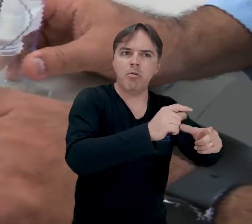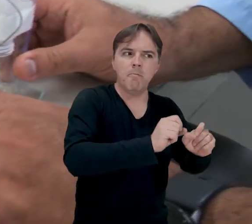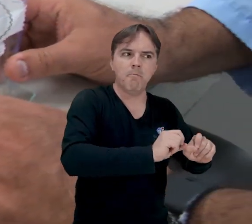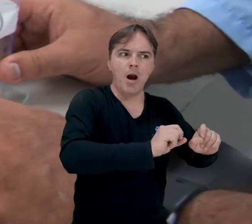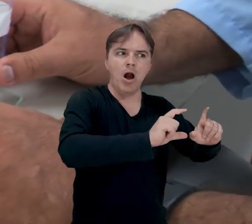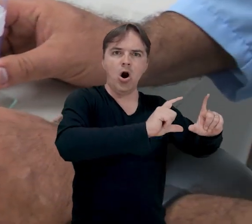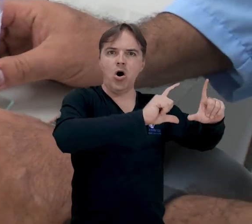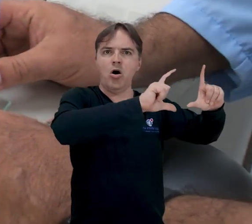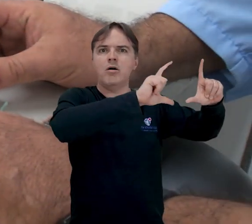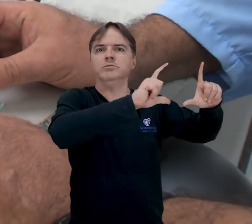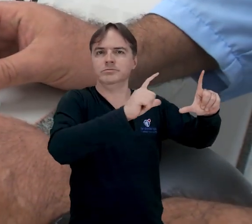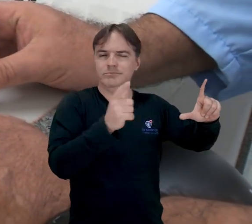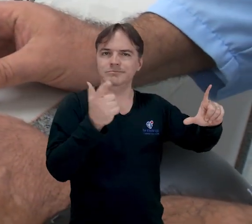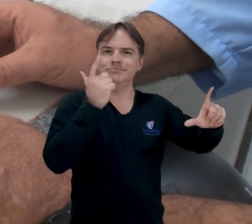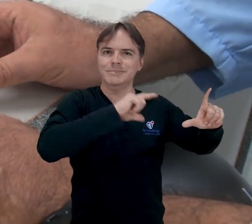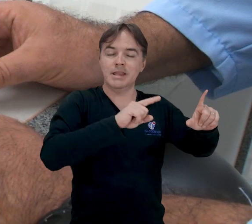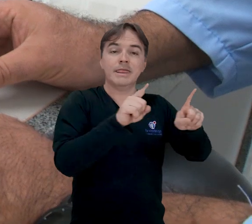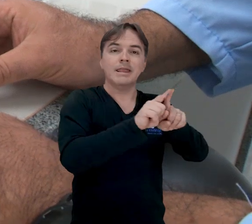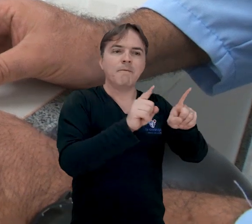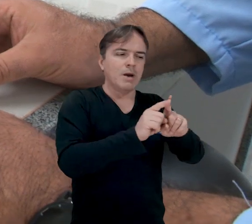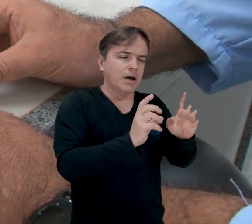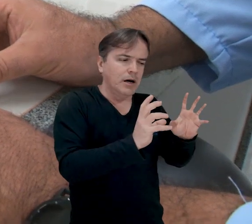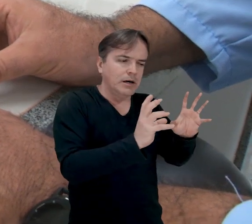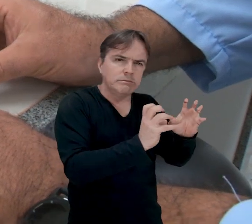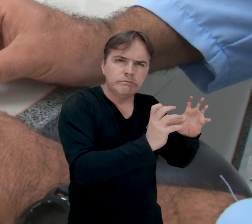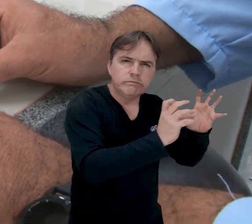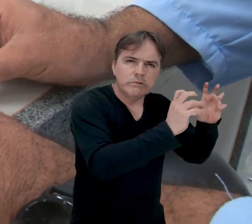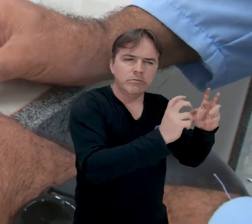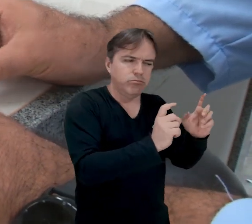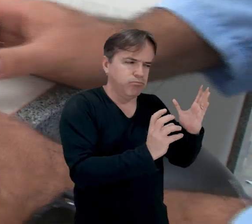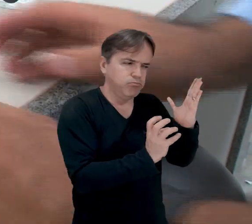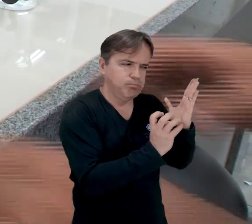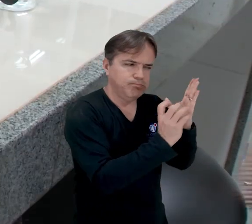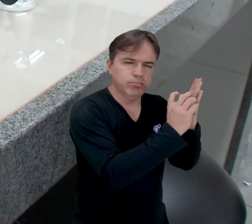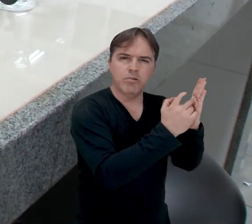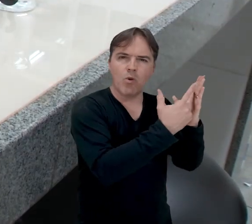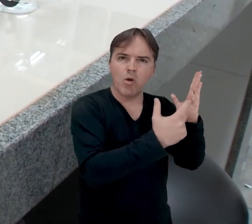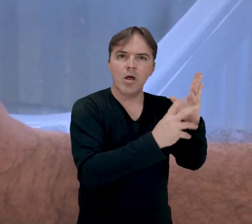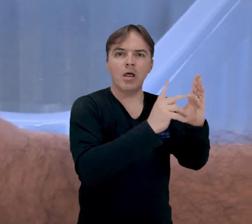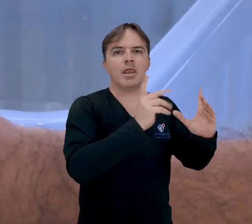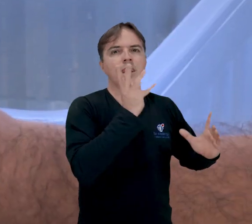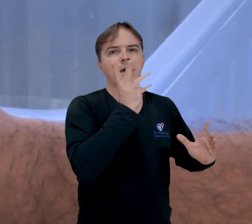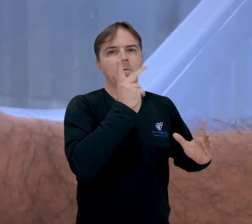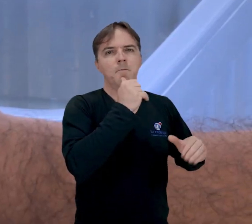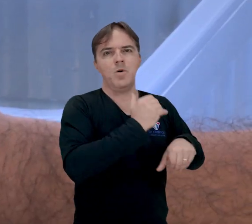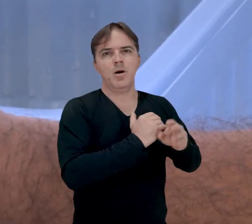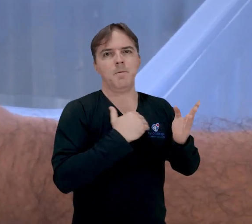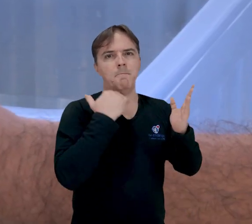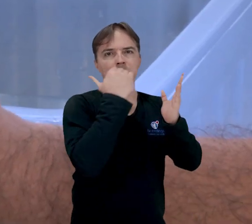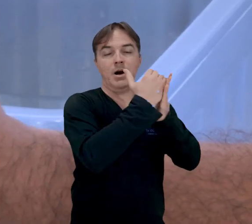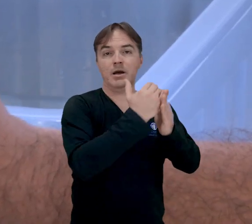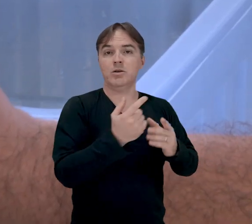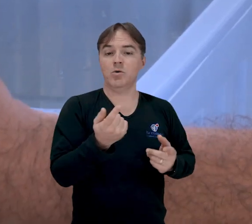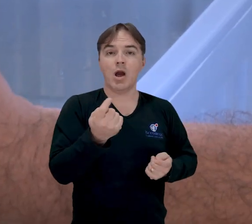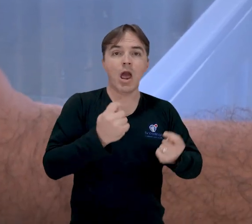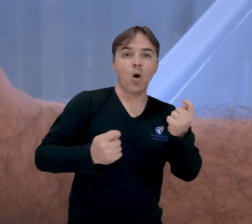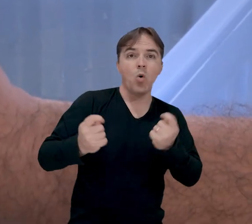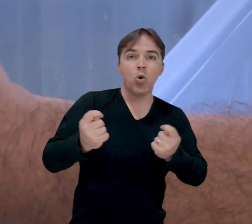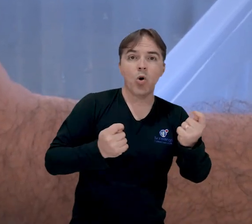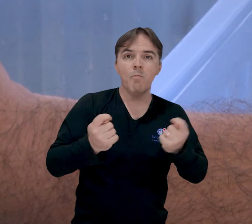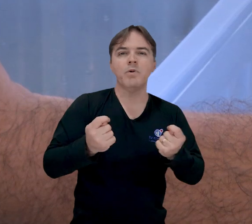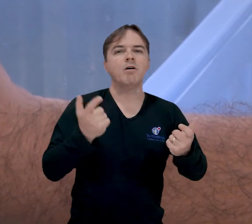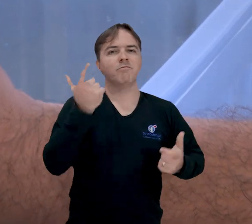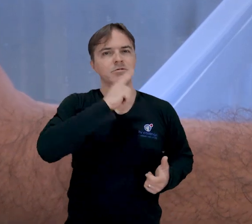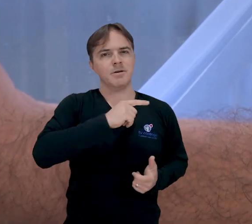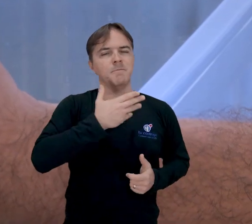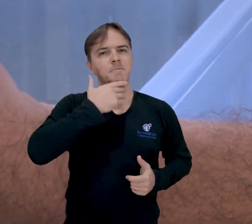um tempo de retardo significativo para o efeito da corrosão nela, gerando economia nos países. O